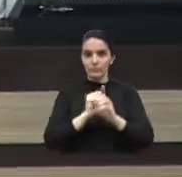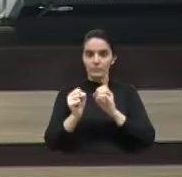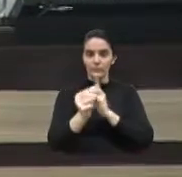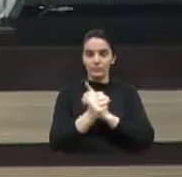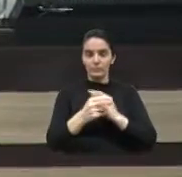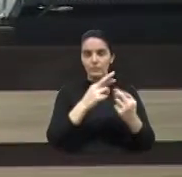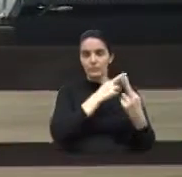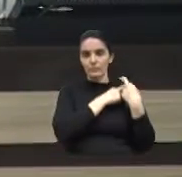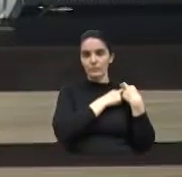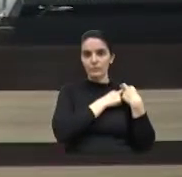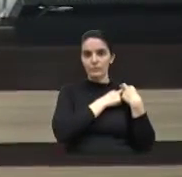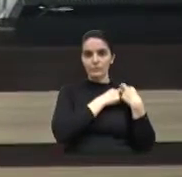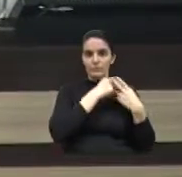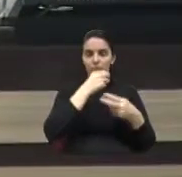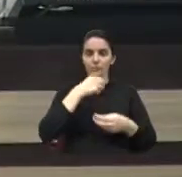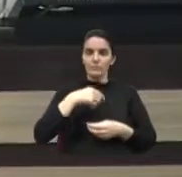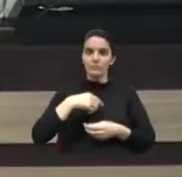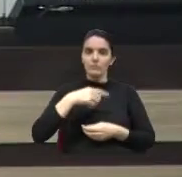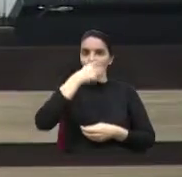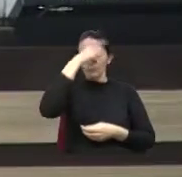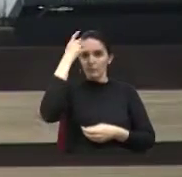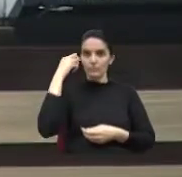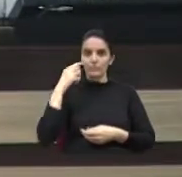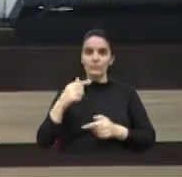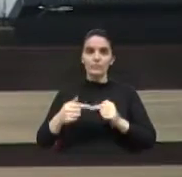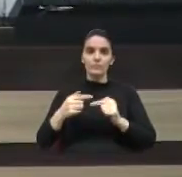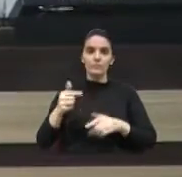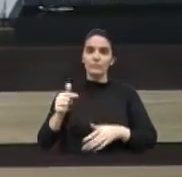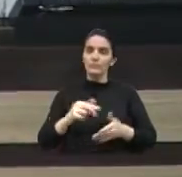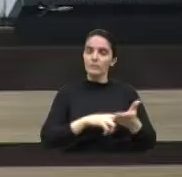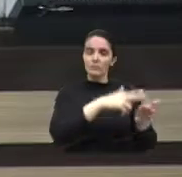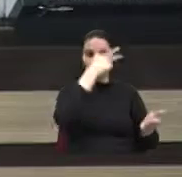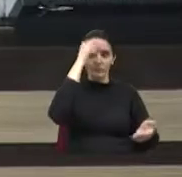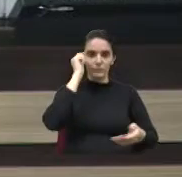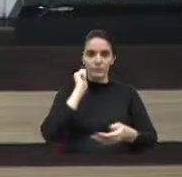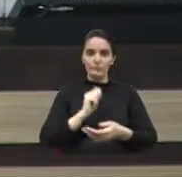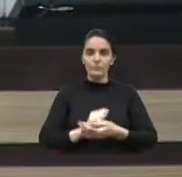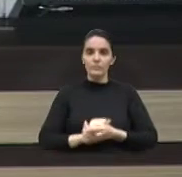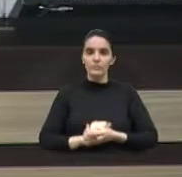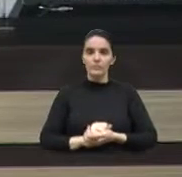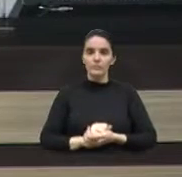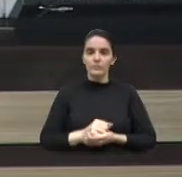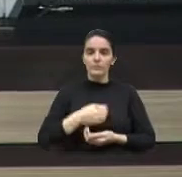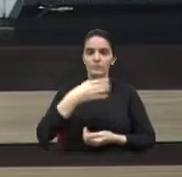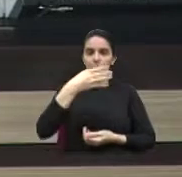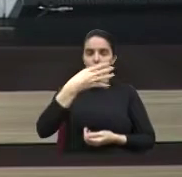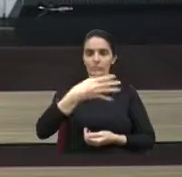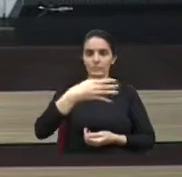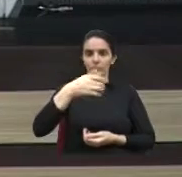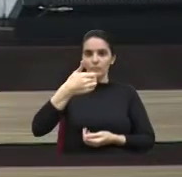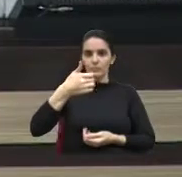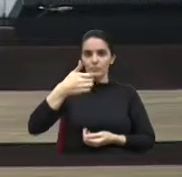Xavier. Em discussão. Não havendo executivo. Requerimento número